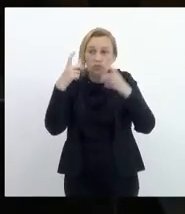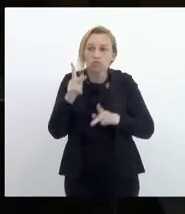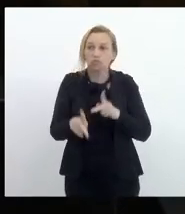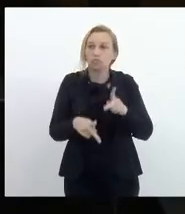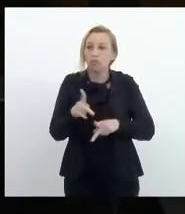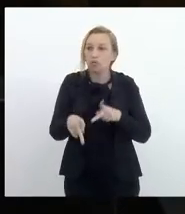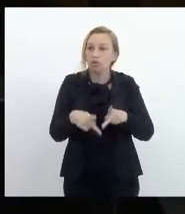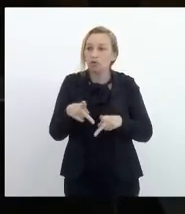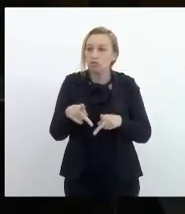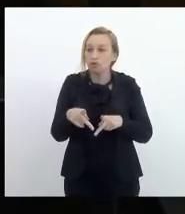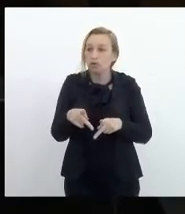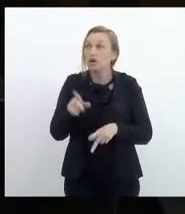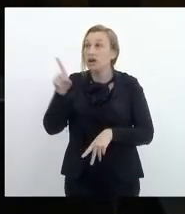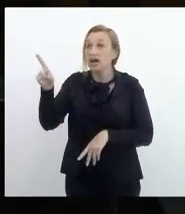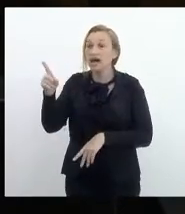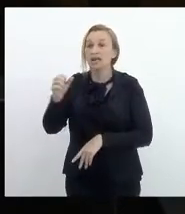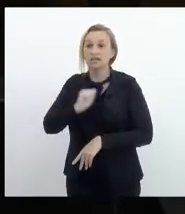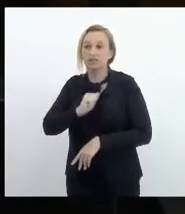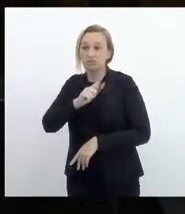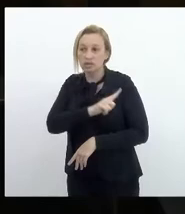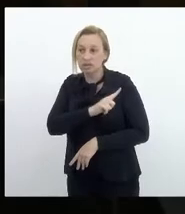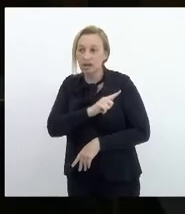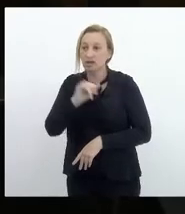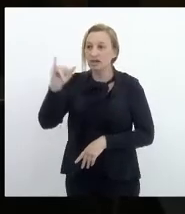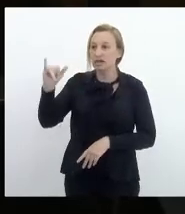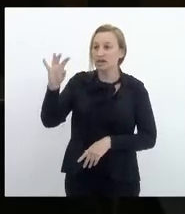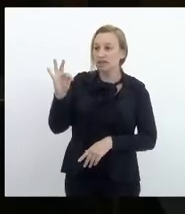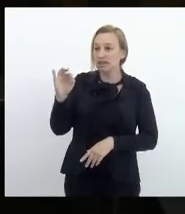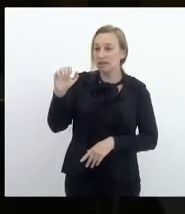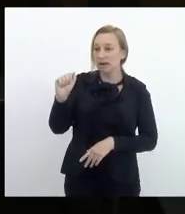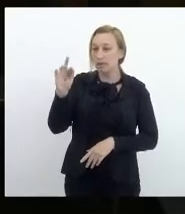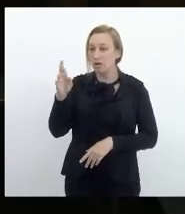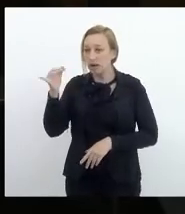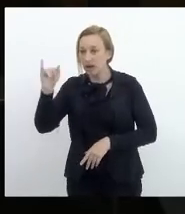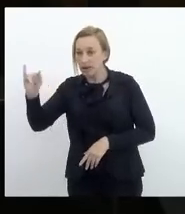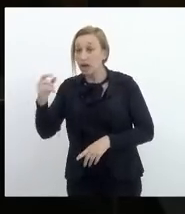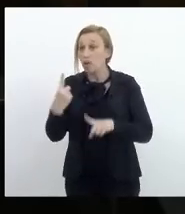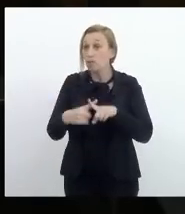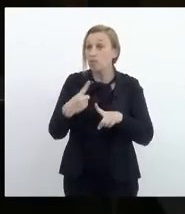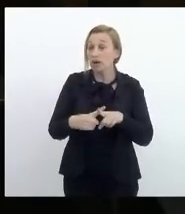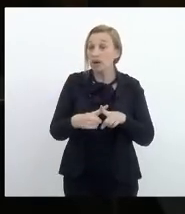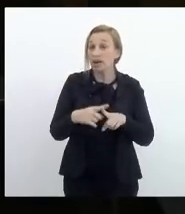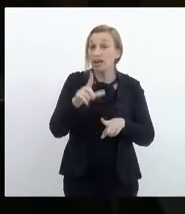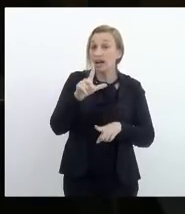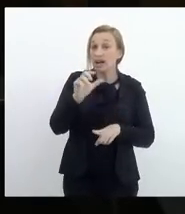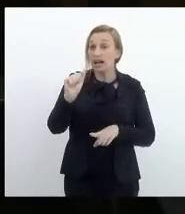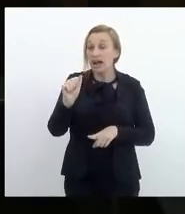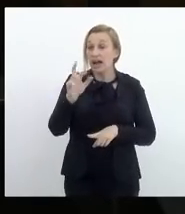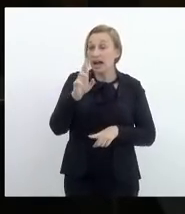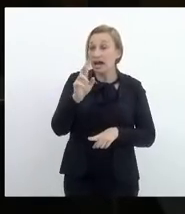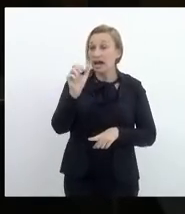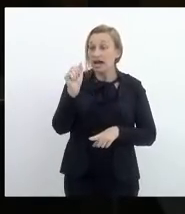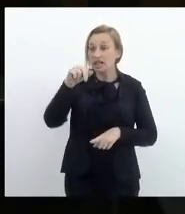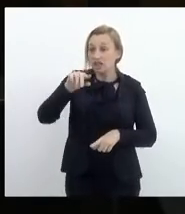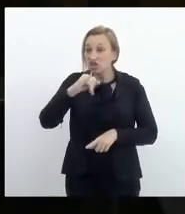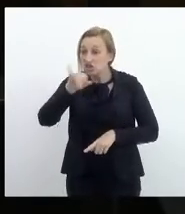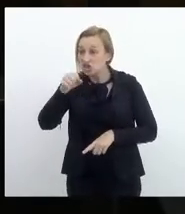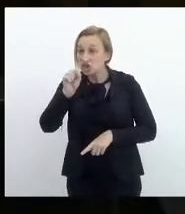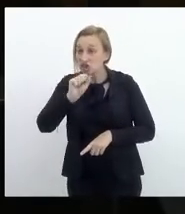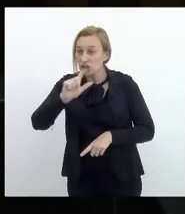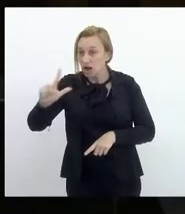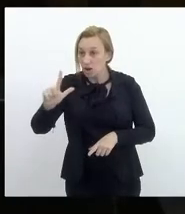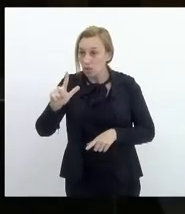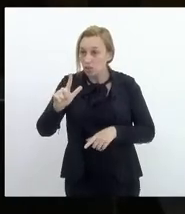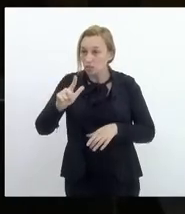de São Gonçalo Itaboraí porque o imunana-laranjal né que abastece